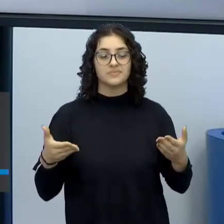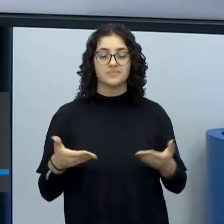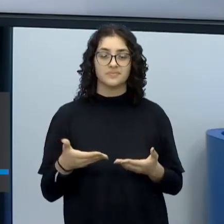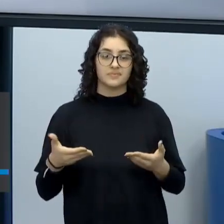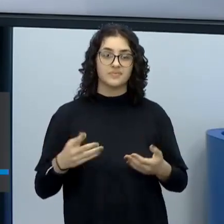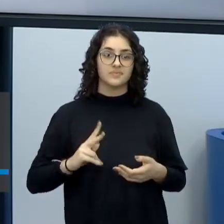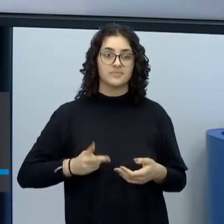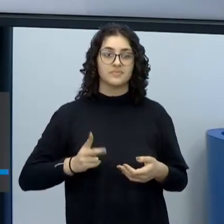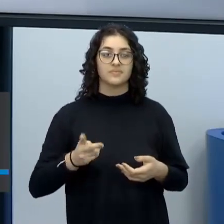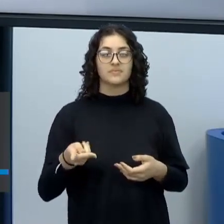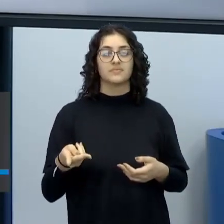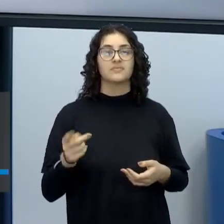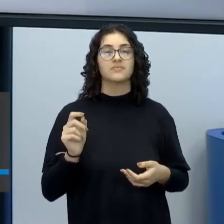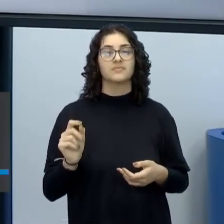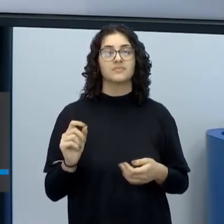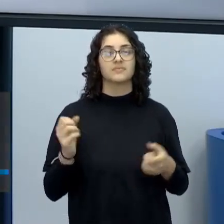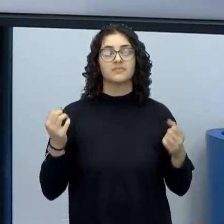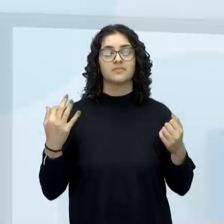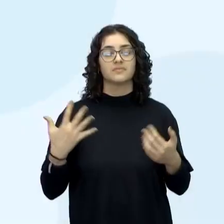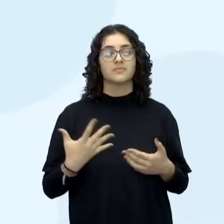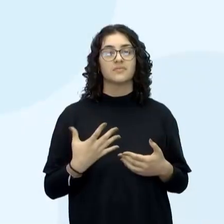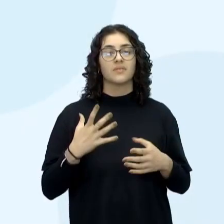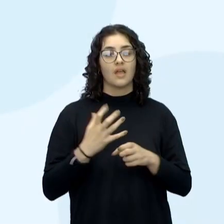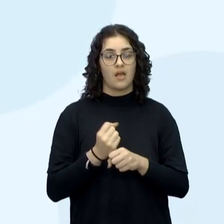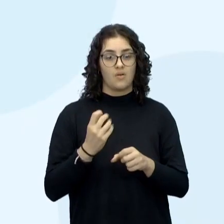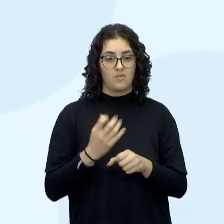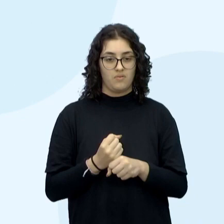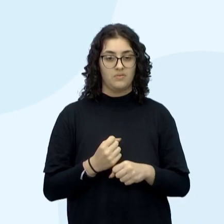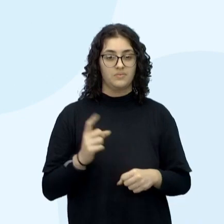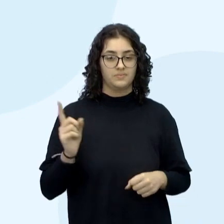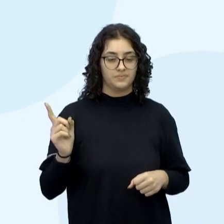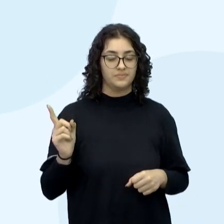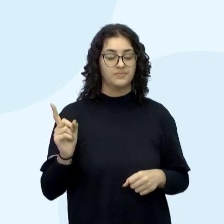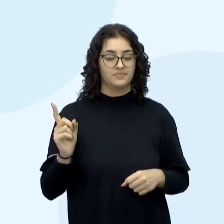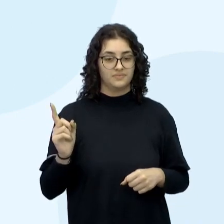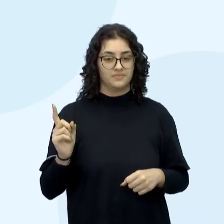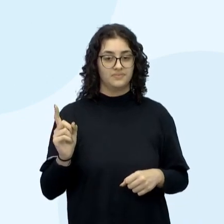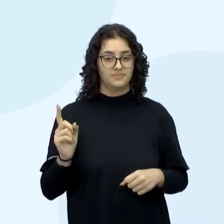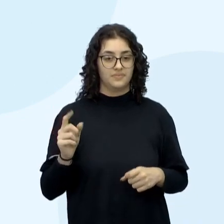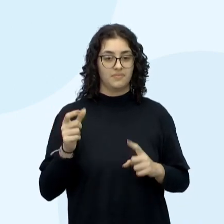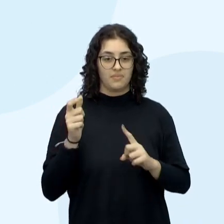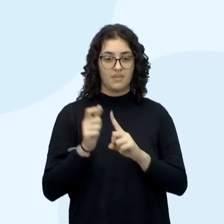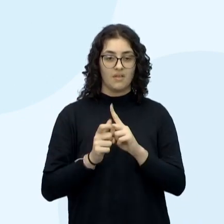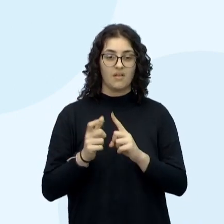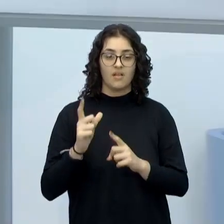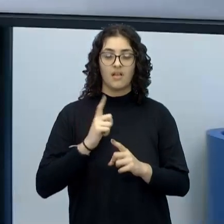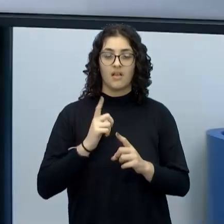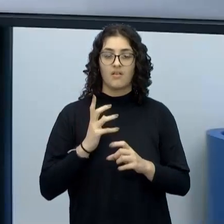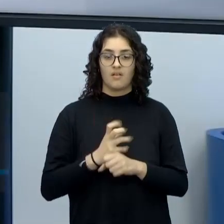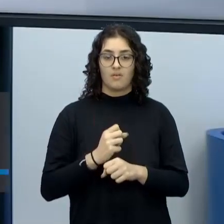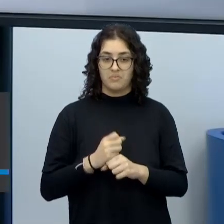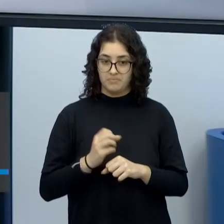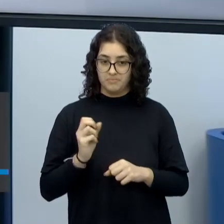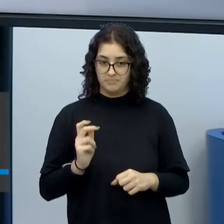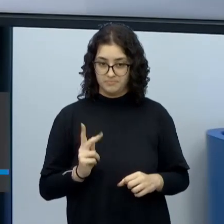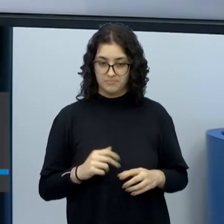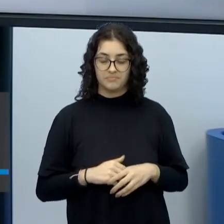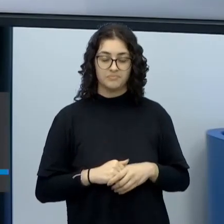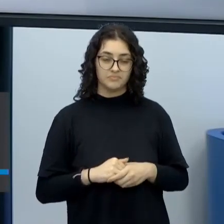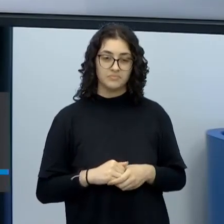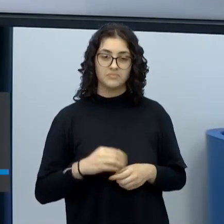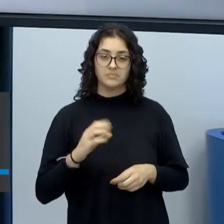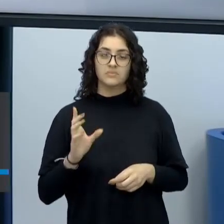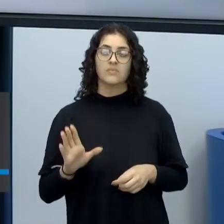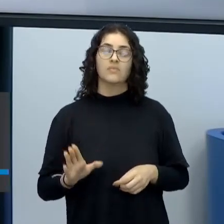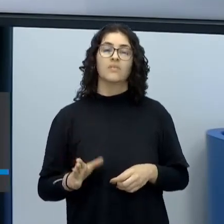vai continuar programando, fazendo o quê? Cálculos. Então o nosso personagem vai falar com o usuário e vai fazer um cálculo, tá bom? Aí,